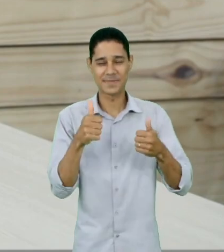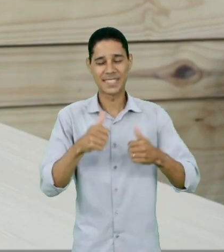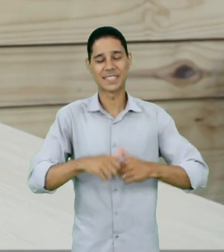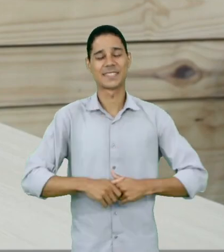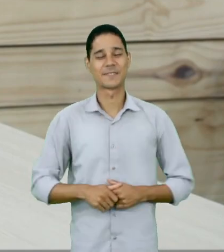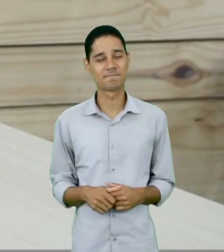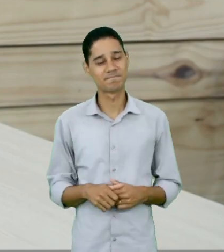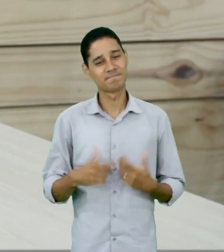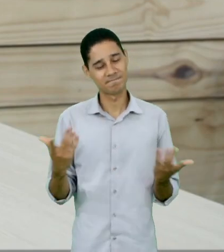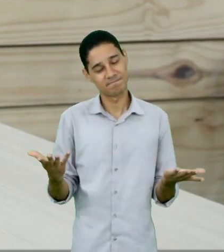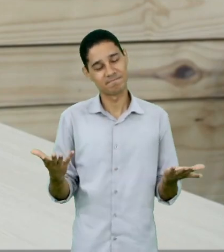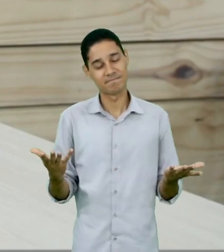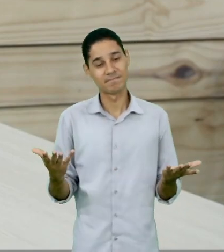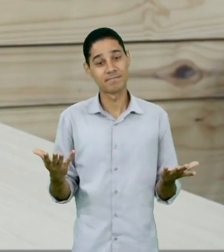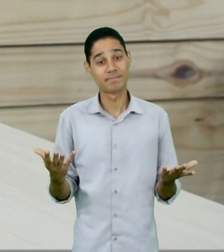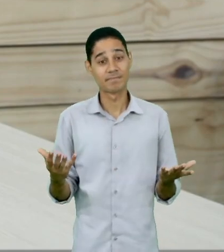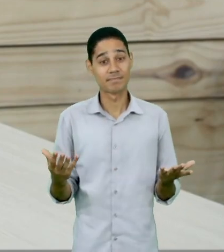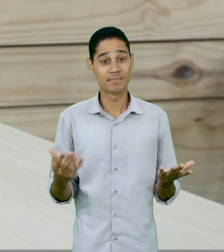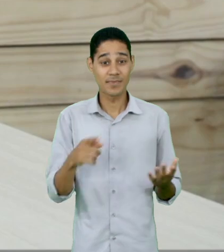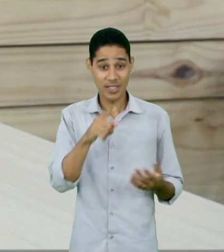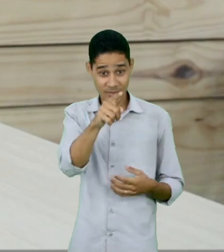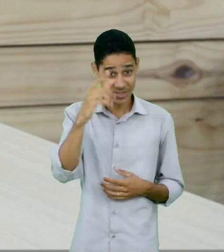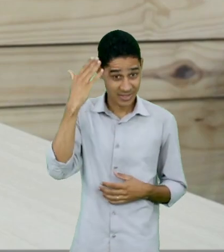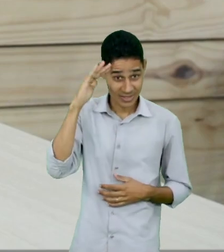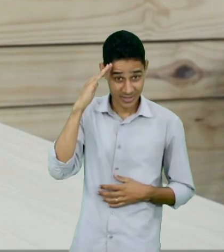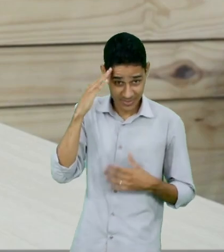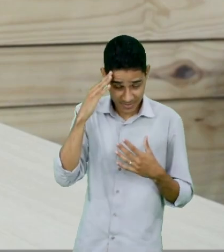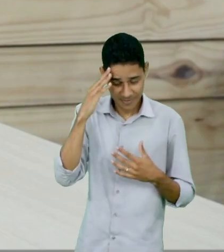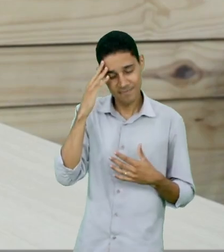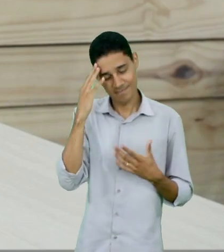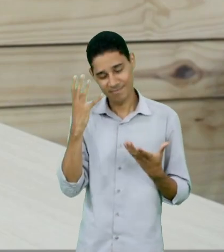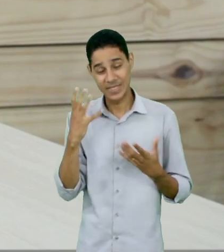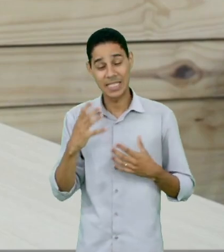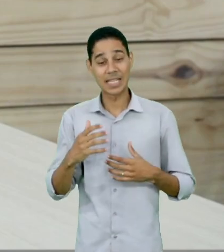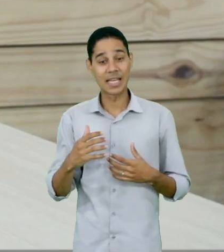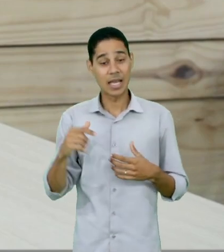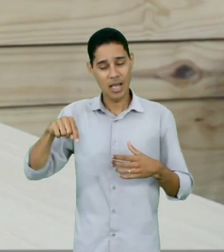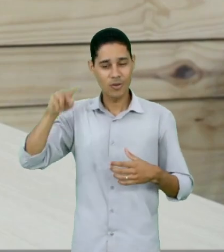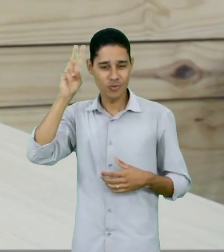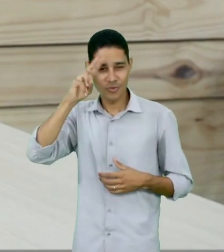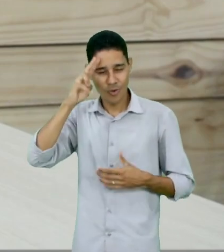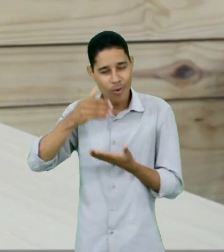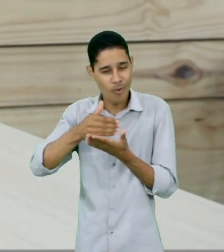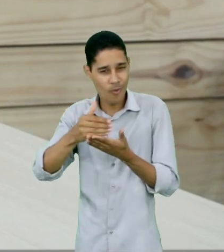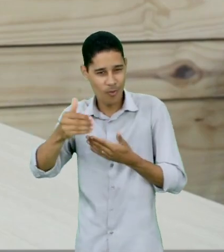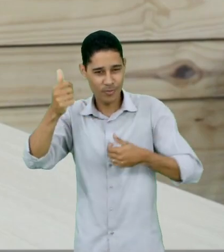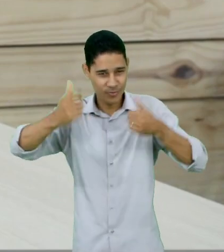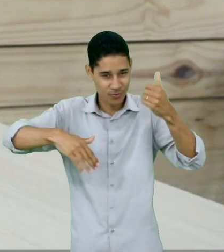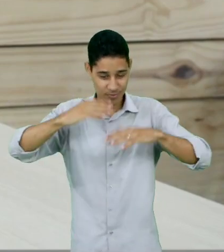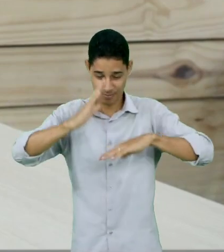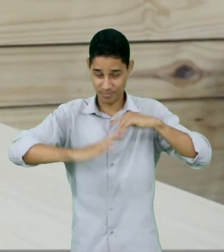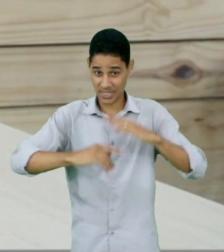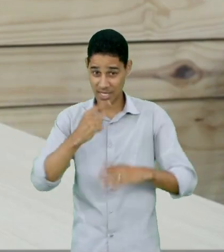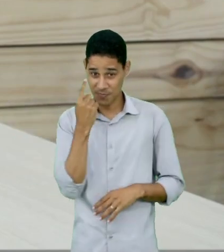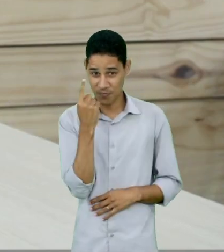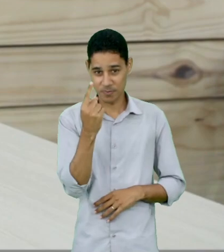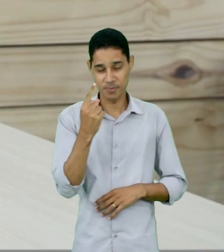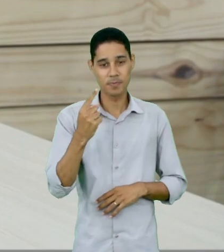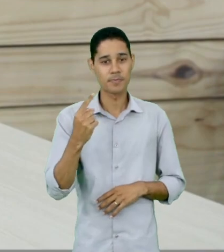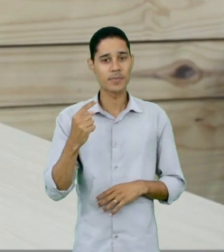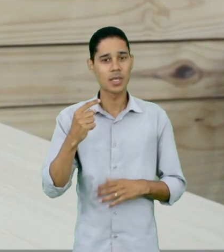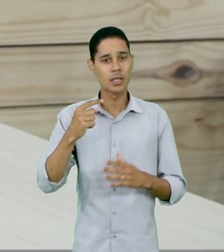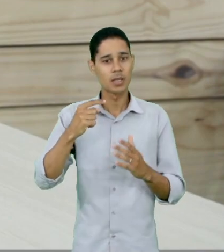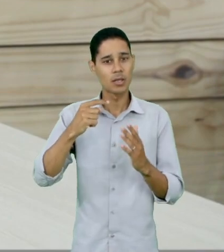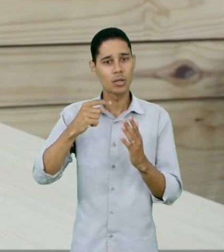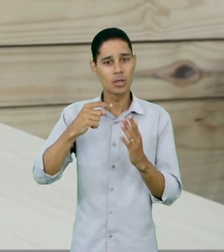que você tenha entendido um pouco dessa história aí, dessa introdução que a gente trouxe na competência 1. Dá uma lida legal no